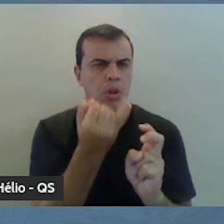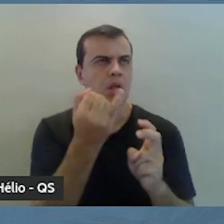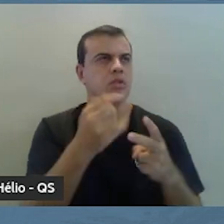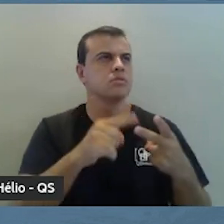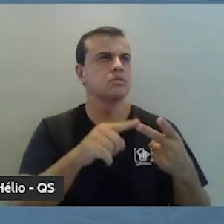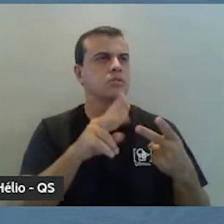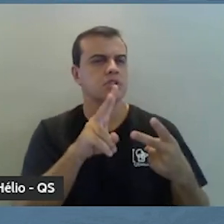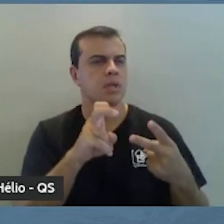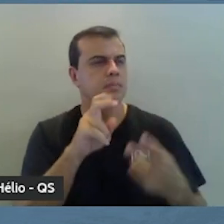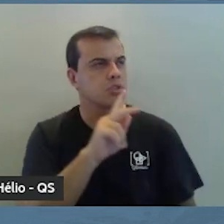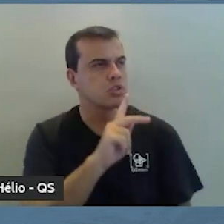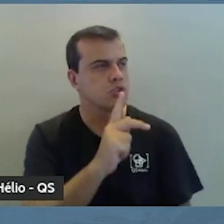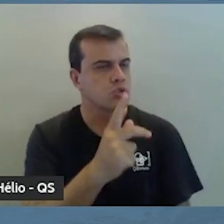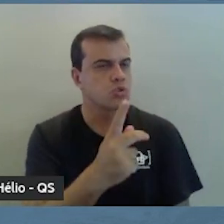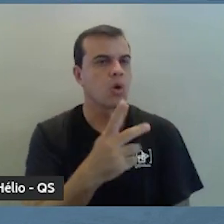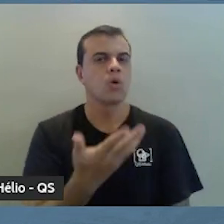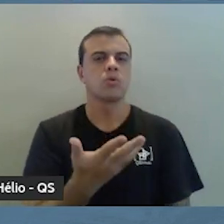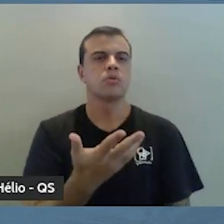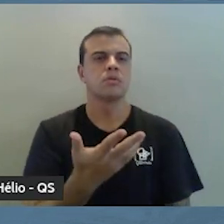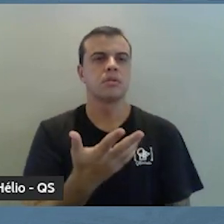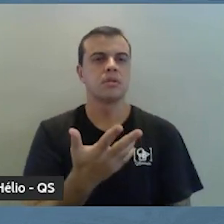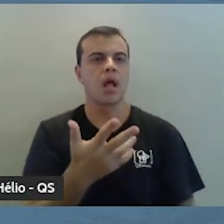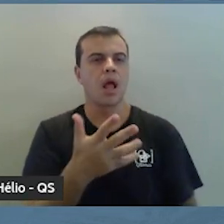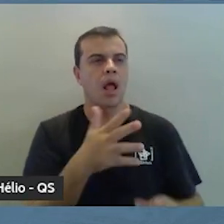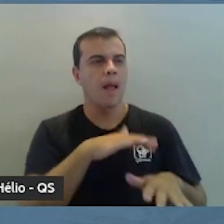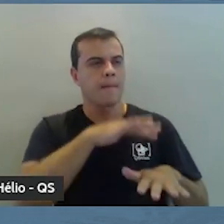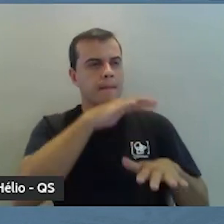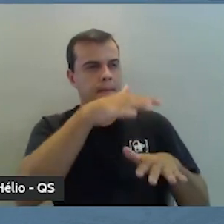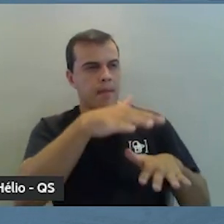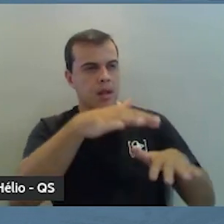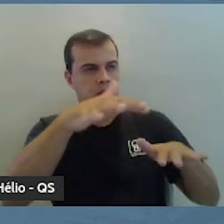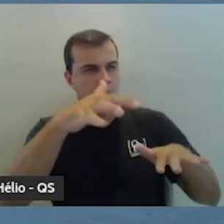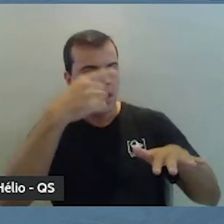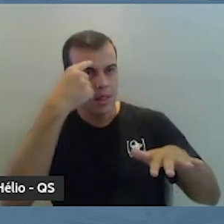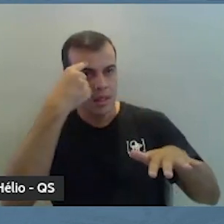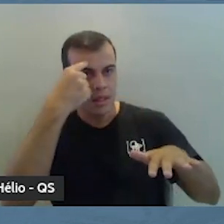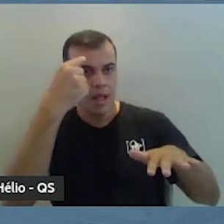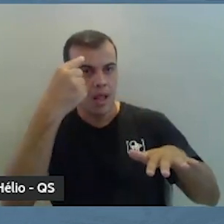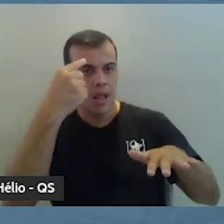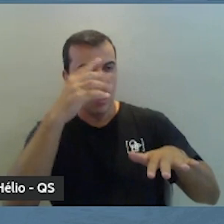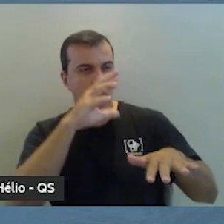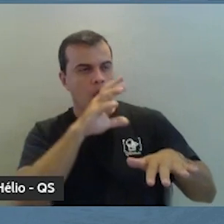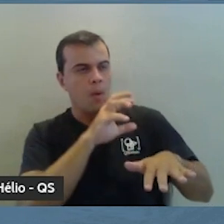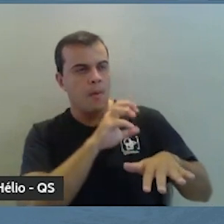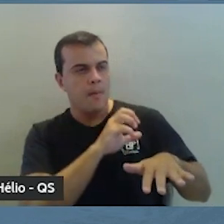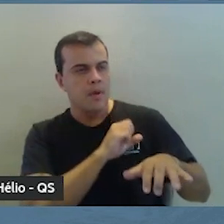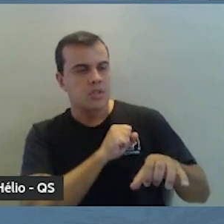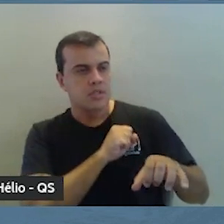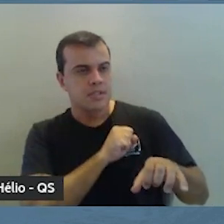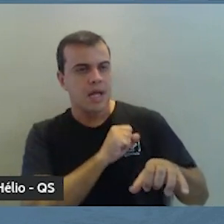temas históricos, a paisagem idealizada, romantizada,